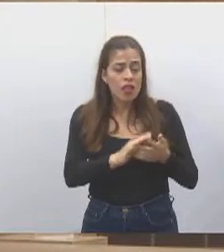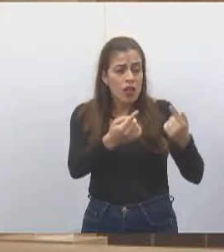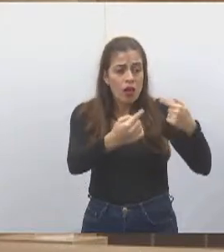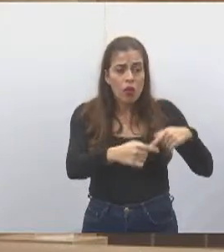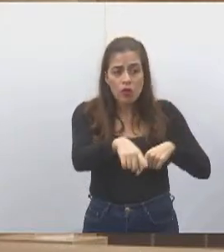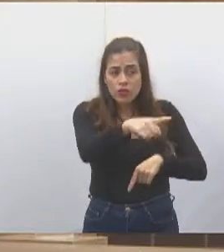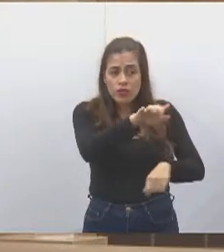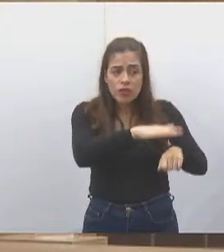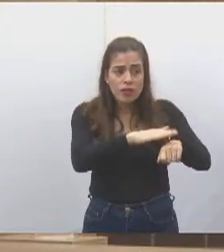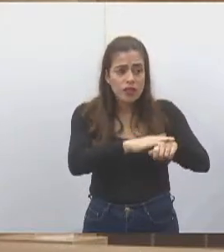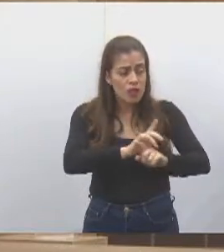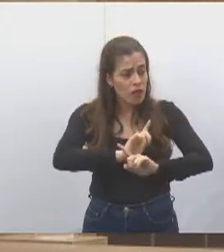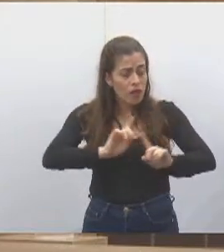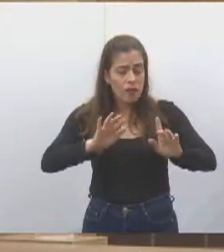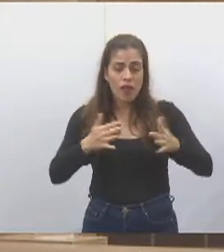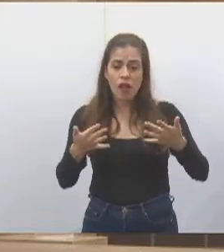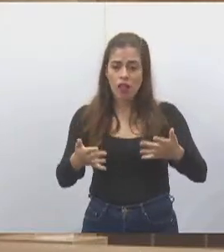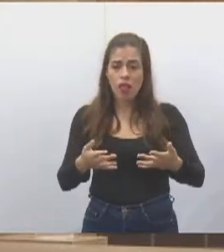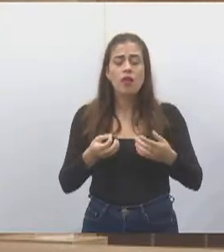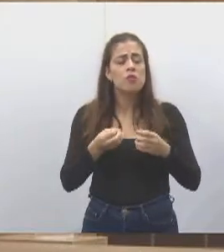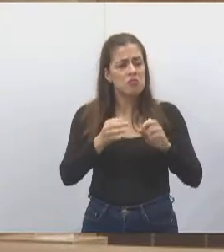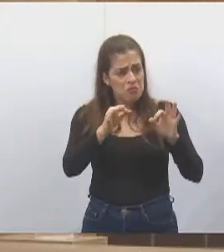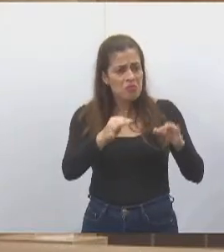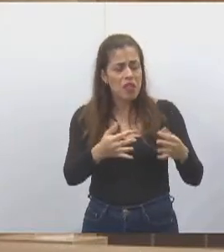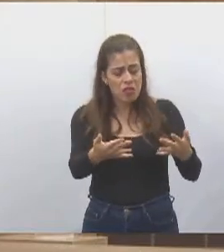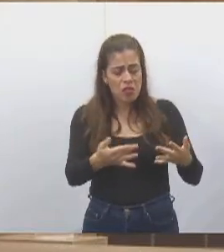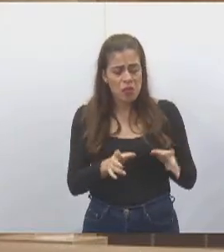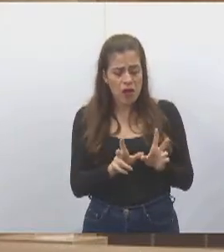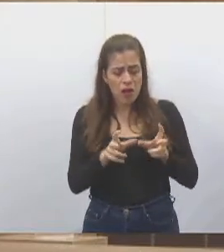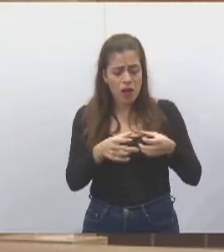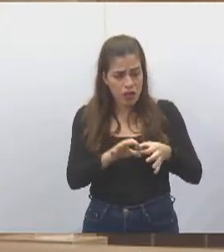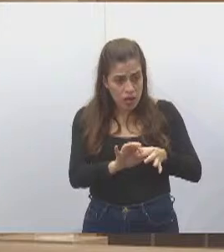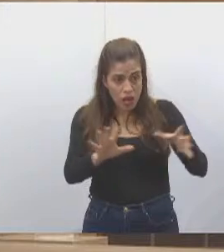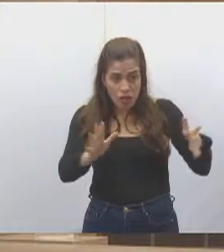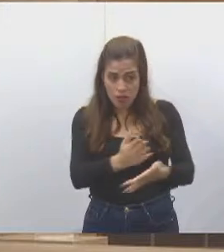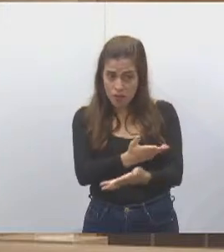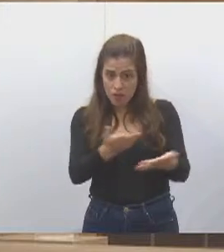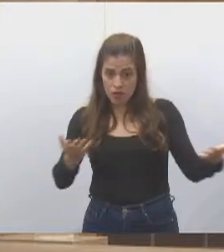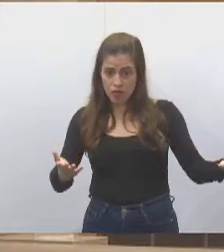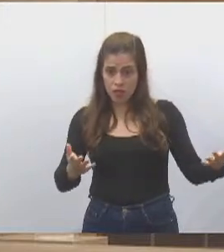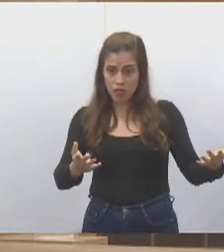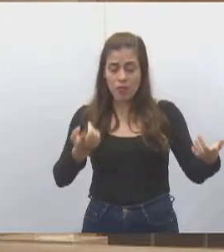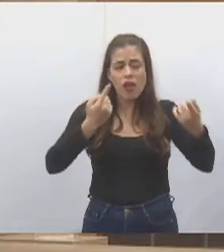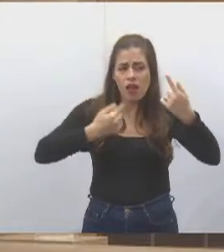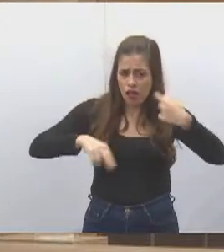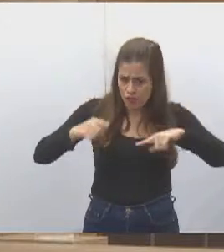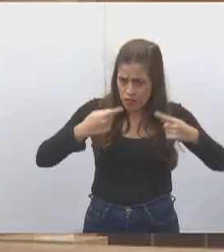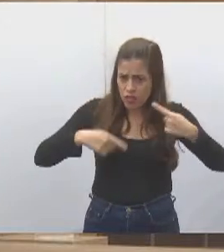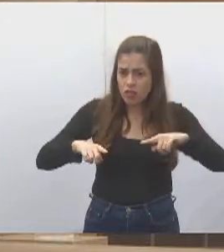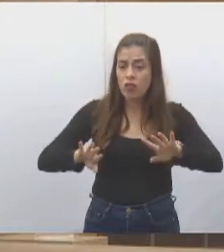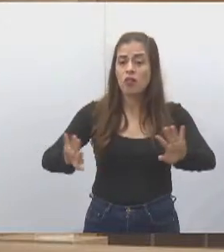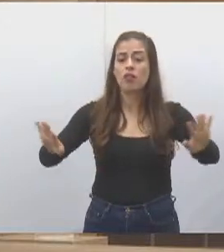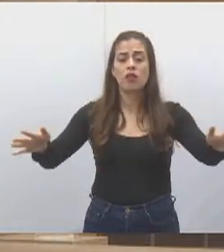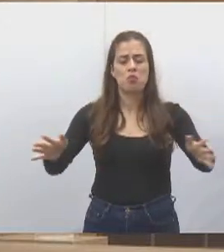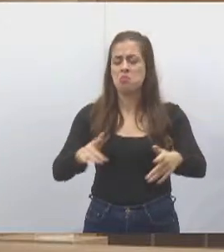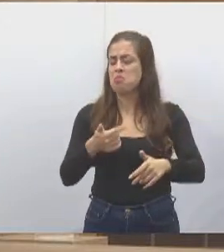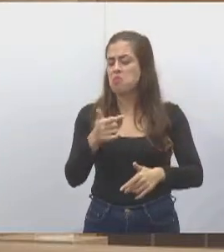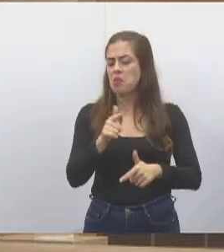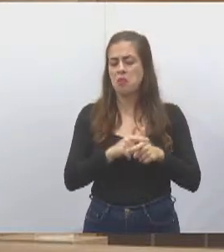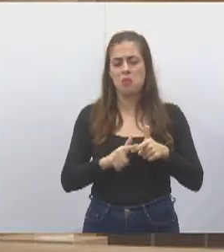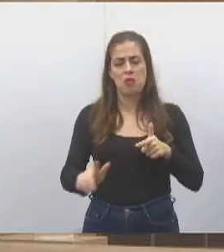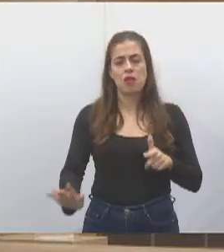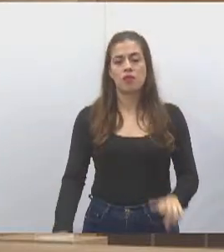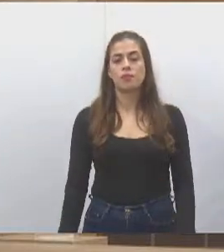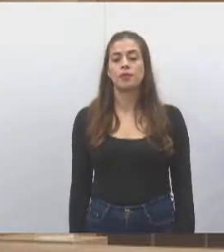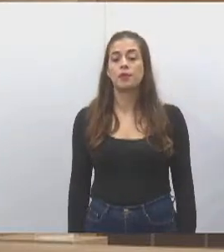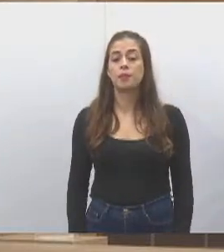fazendo aqui. Eu acho que é muito bem-vindo. Essa casa, ela foi feita para isso, para reivindicações. Então, não há nenhum problema. É que quando a gente